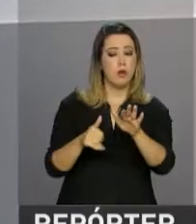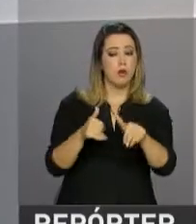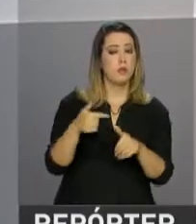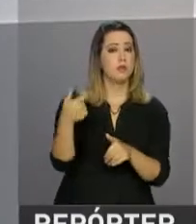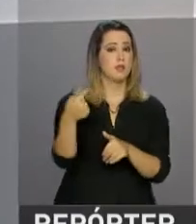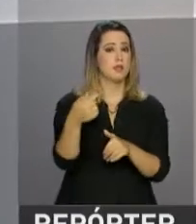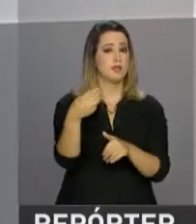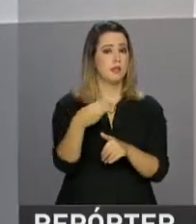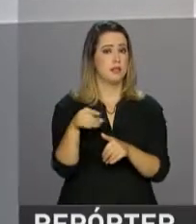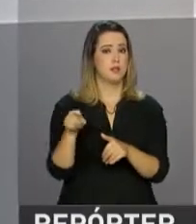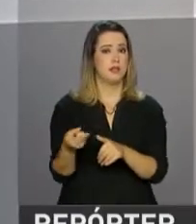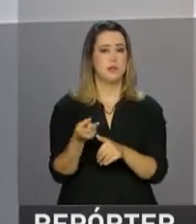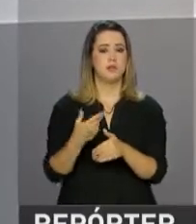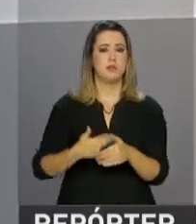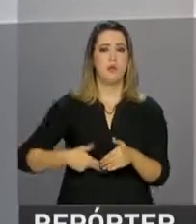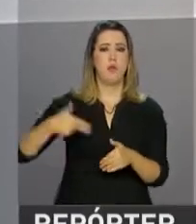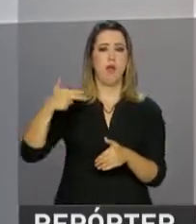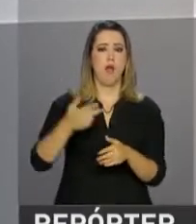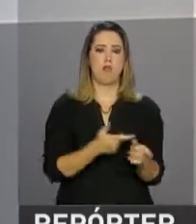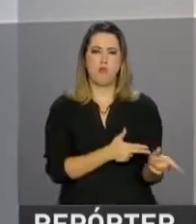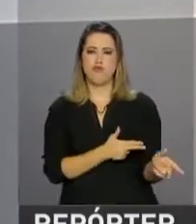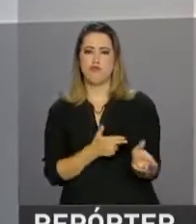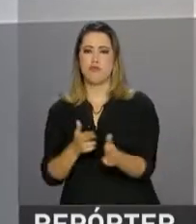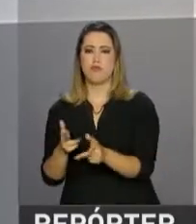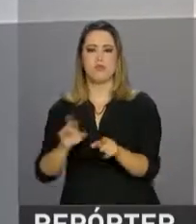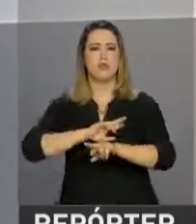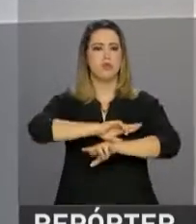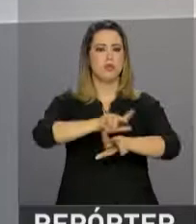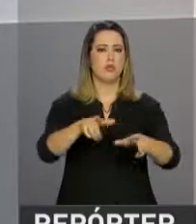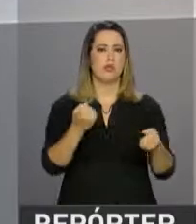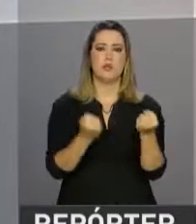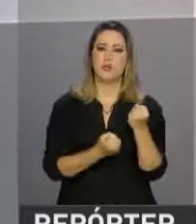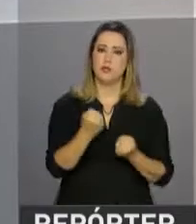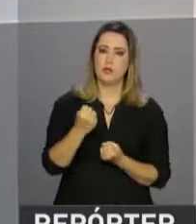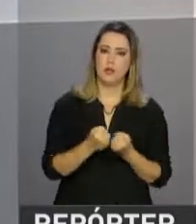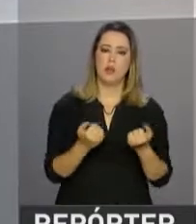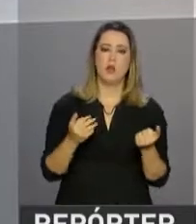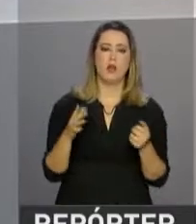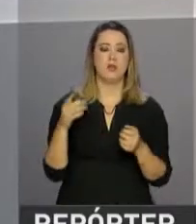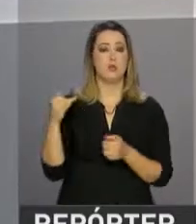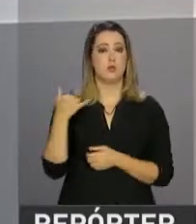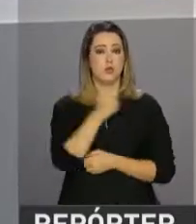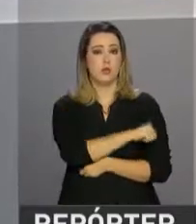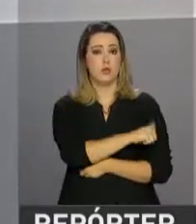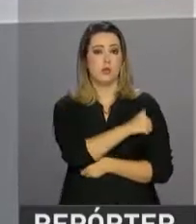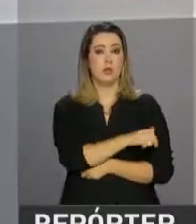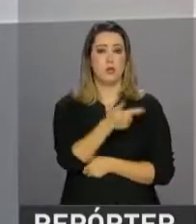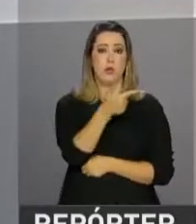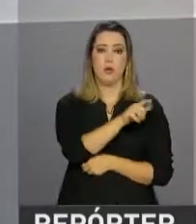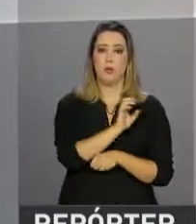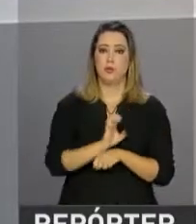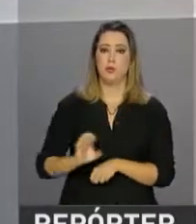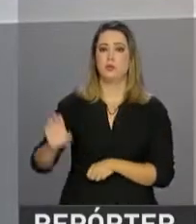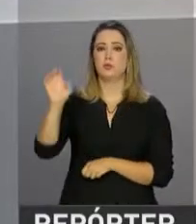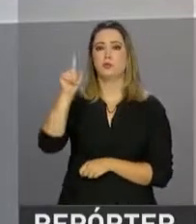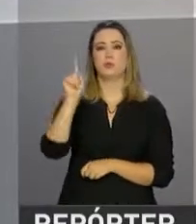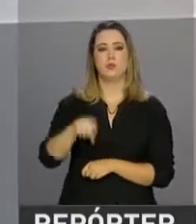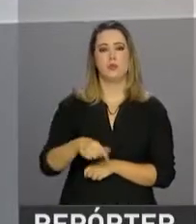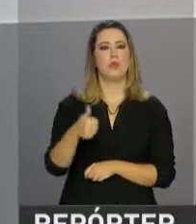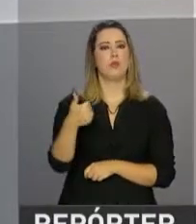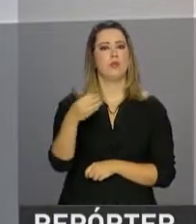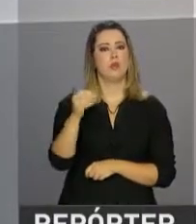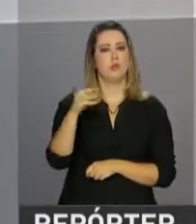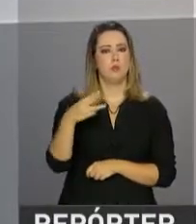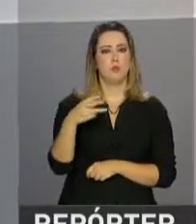pistolas metralhadoras e fuzis nas estradas que ligam o rio de janeiro a outros estados o número é mil